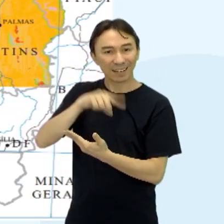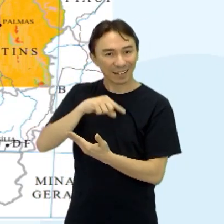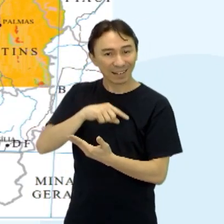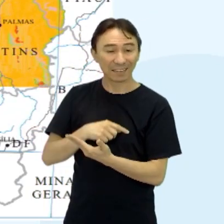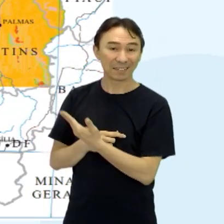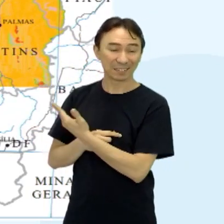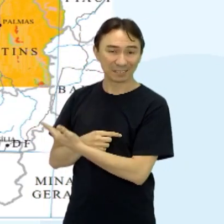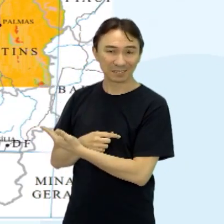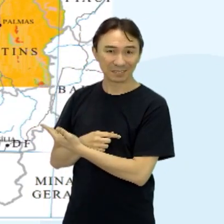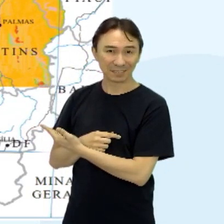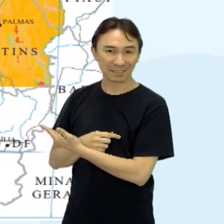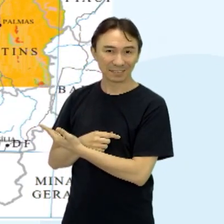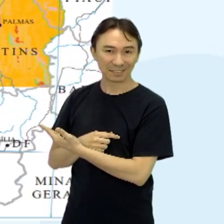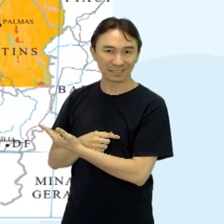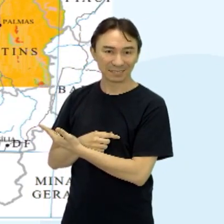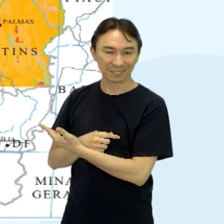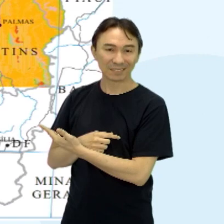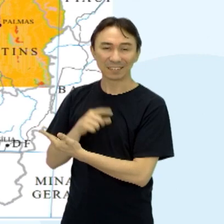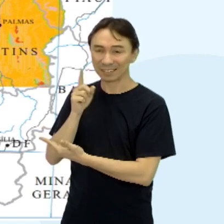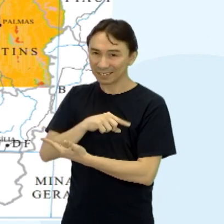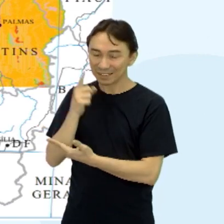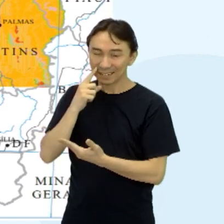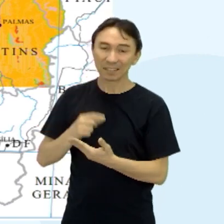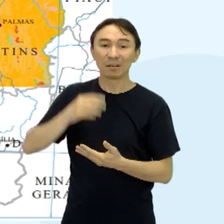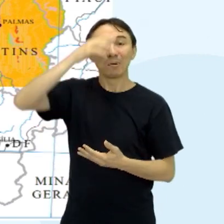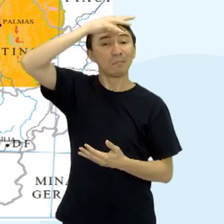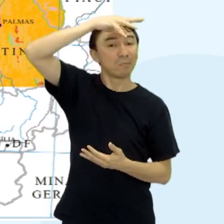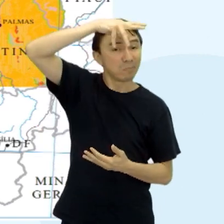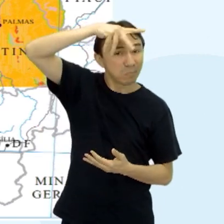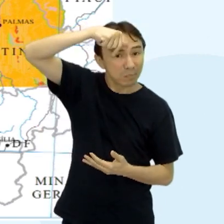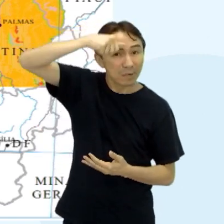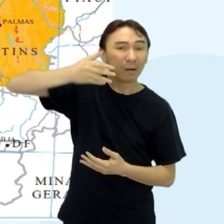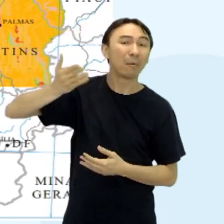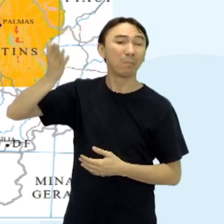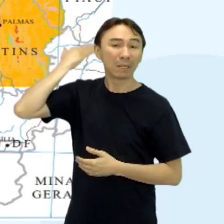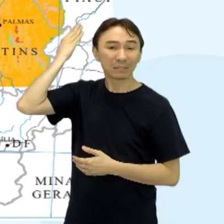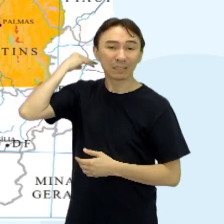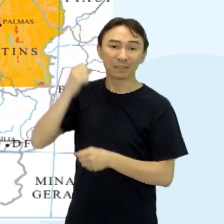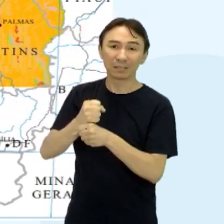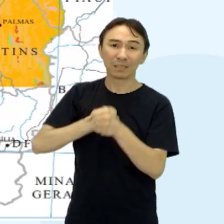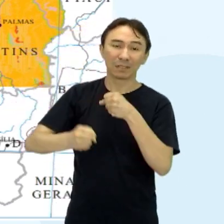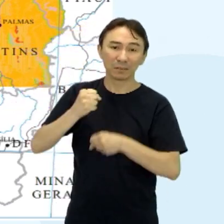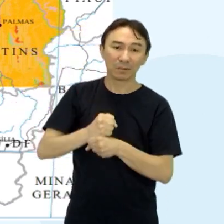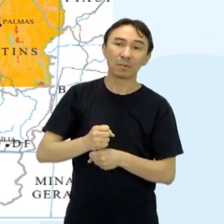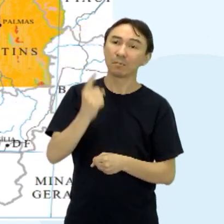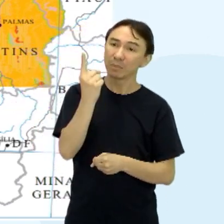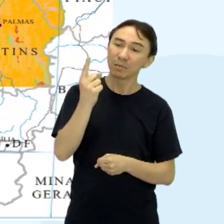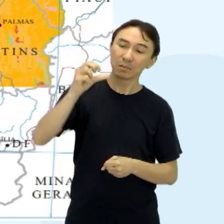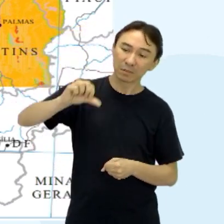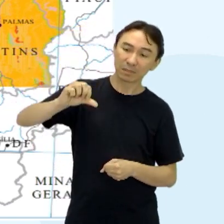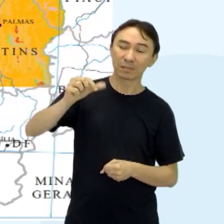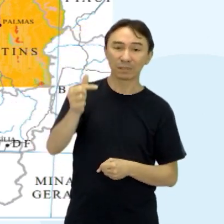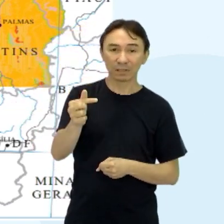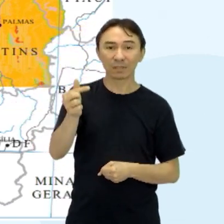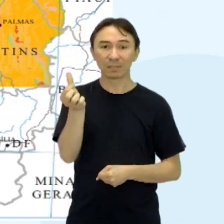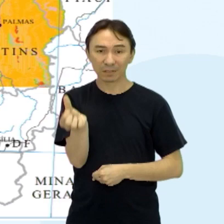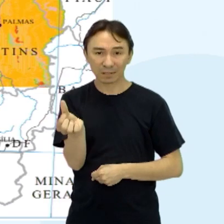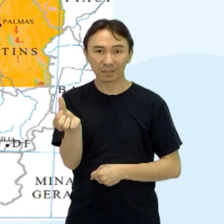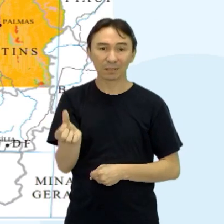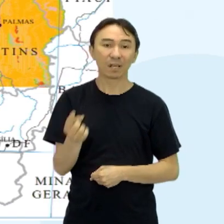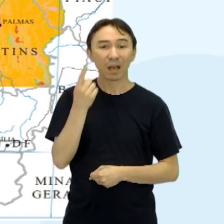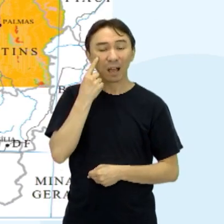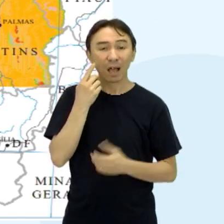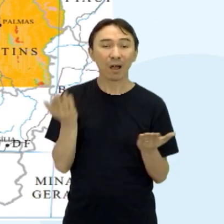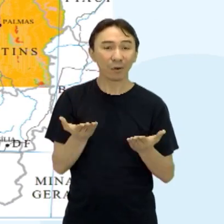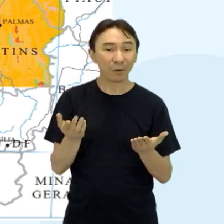floresta amazônica, né, mostrando aí para vocês como é que ela era em 1976. Aí eu vou dar uma andadinha aqui só para apontar para